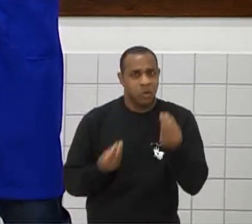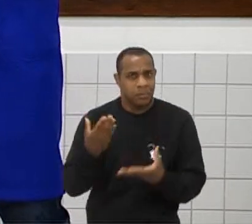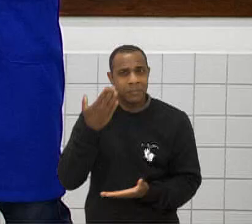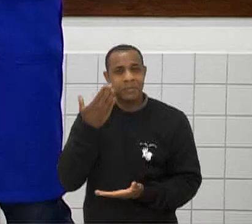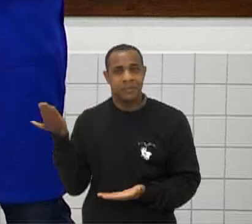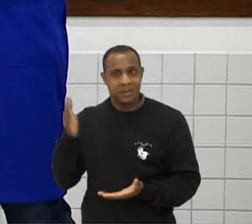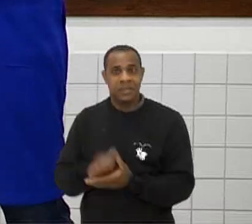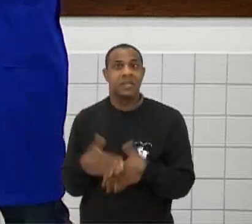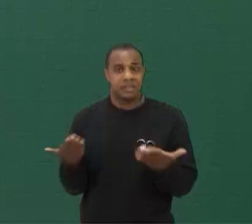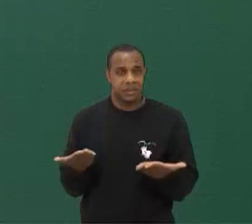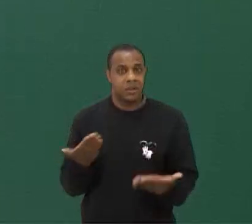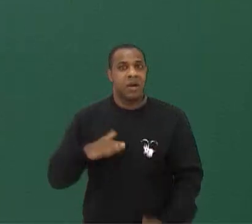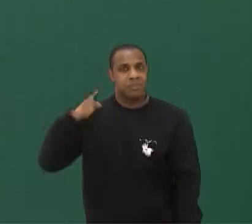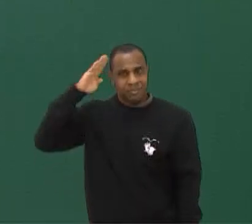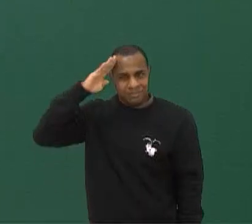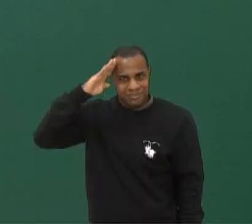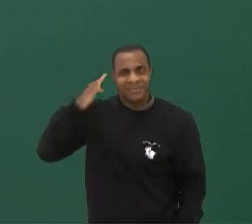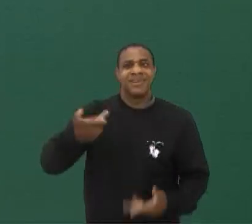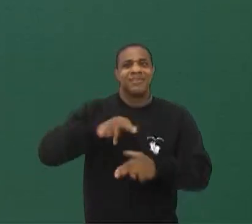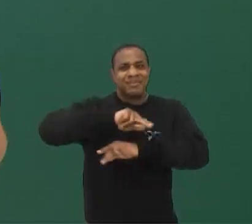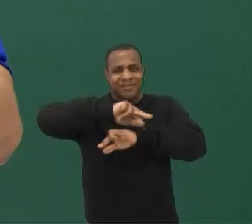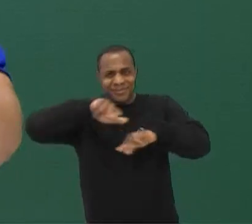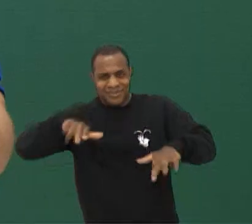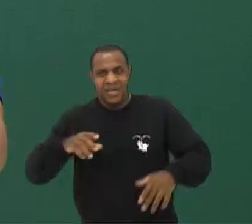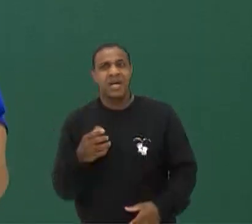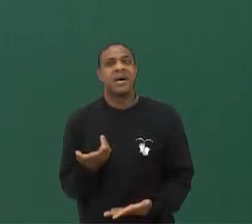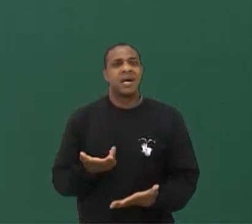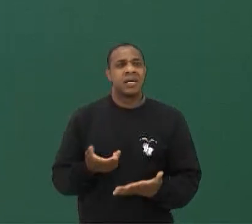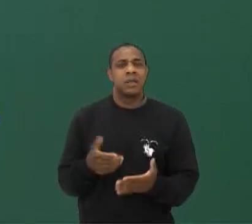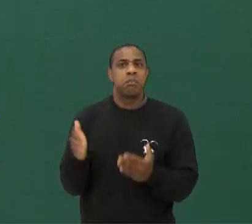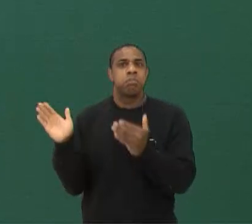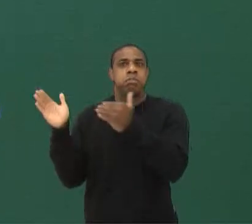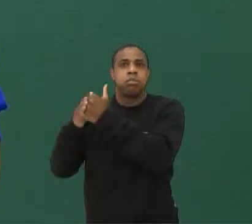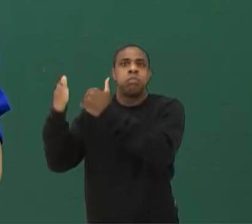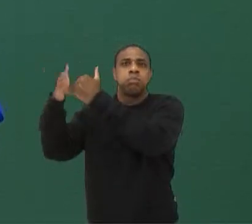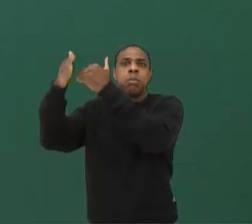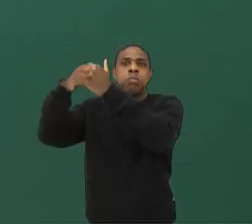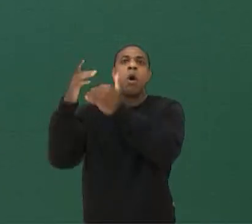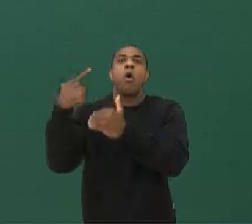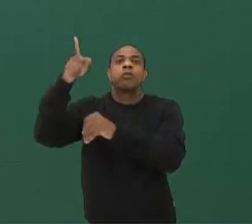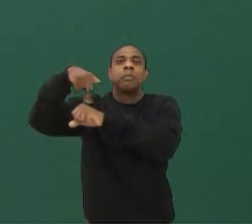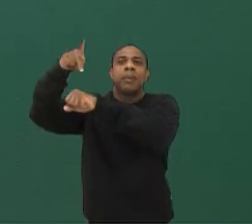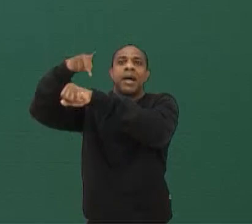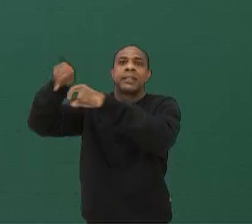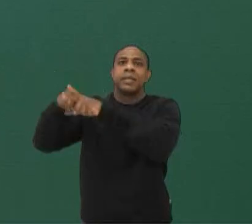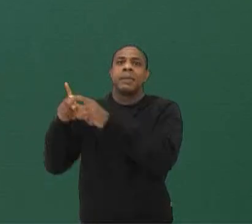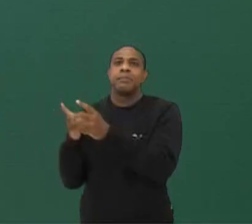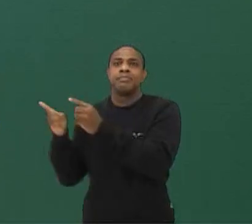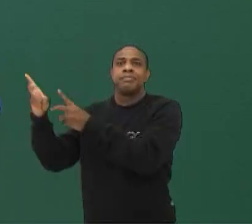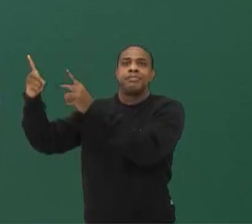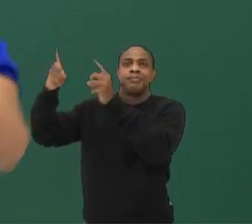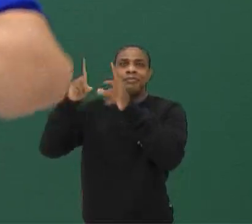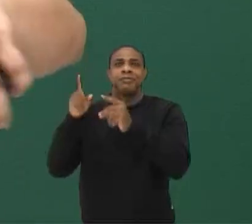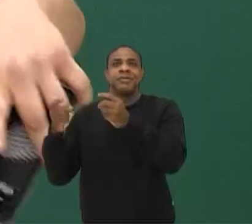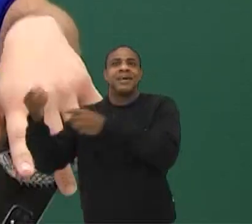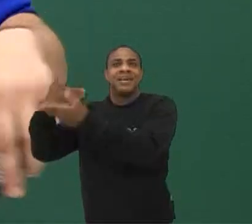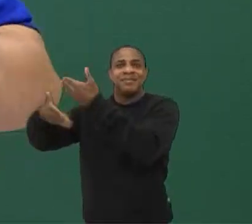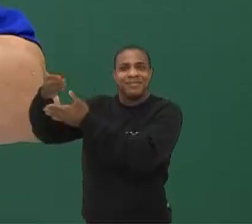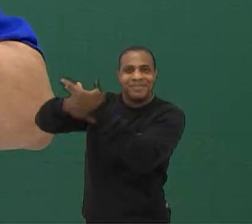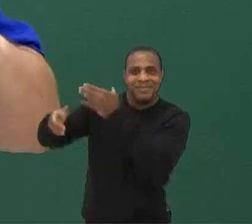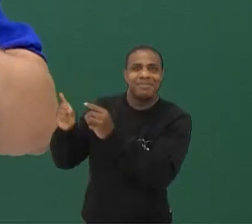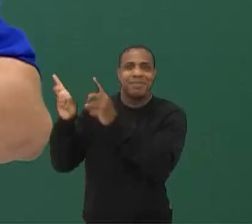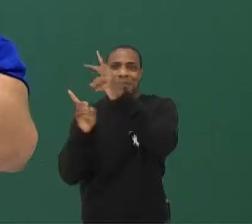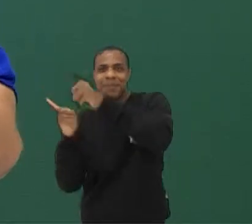Bonaparte, exército francês top em terra, bloqueou que os outros países da Europa fizessem comércio com a Inglaterra. Lembra da